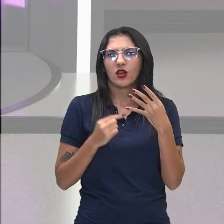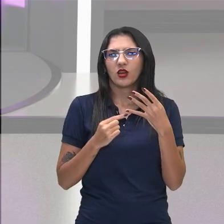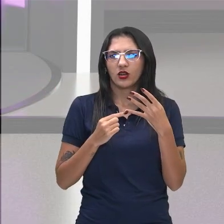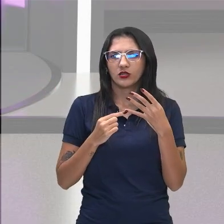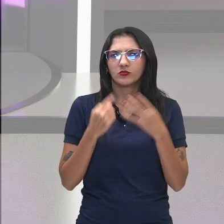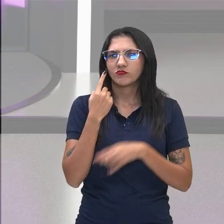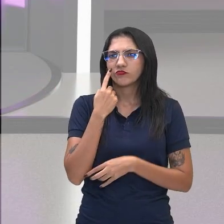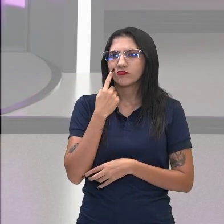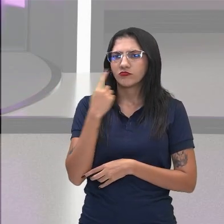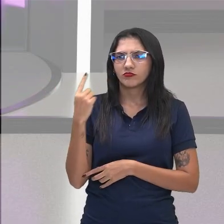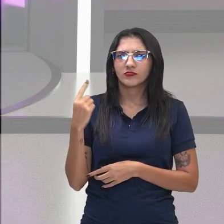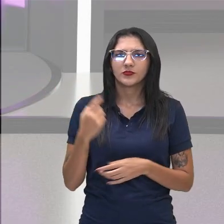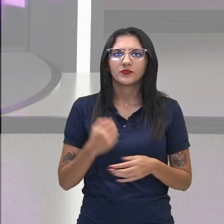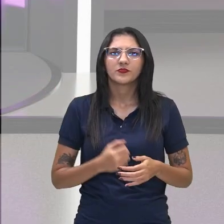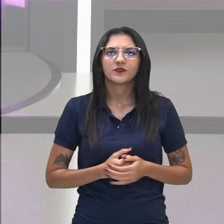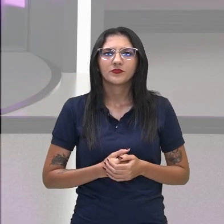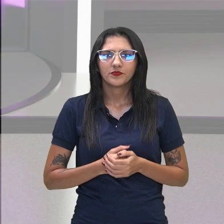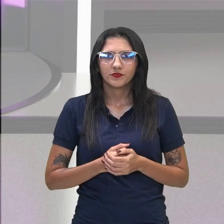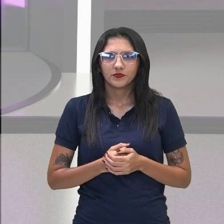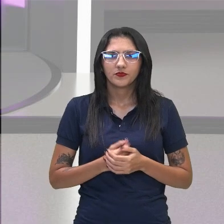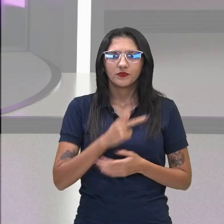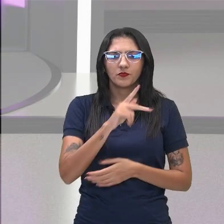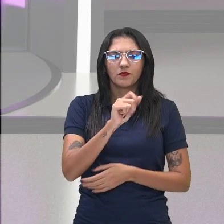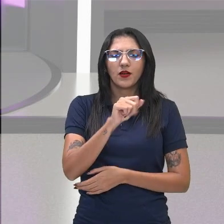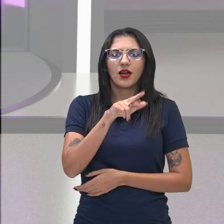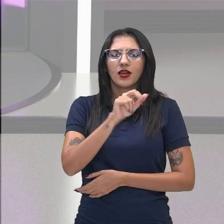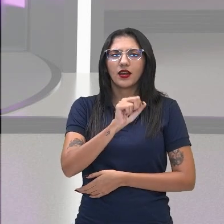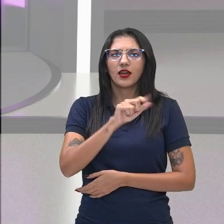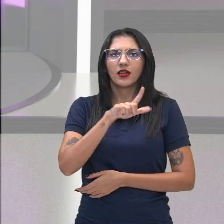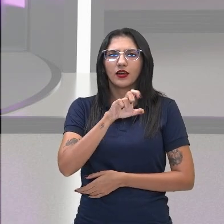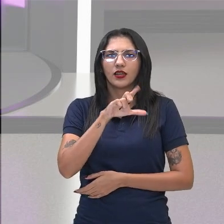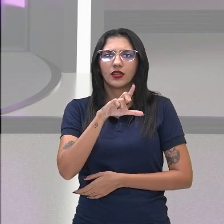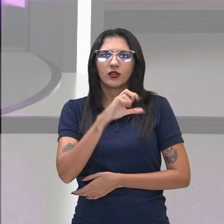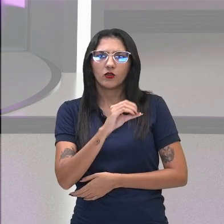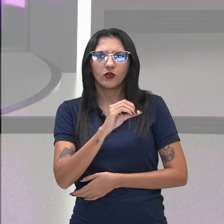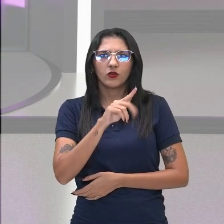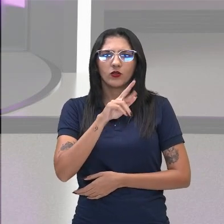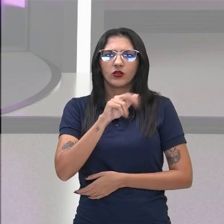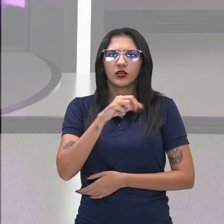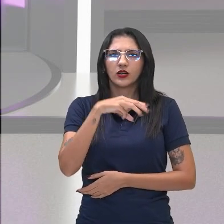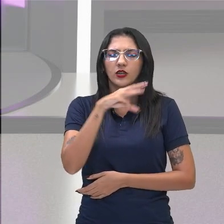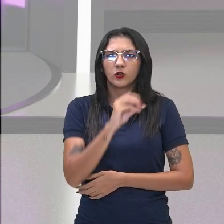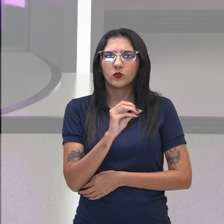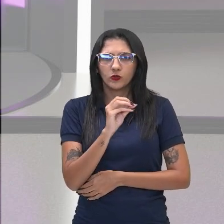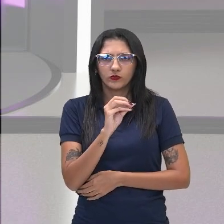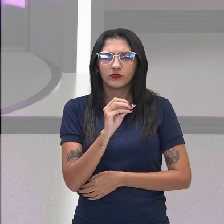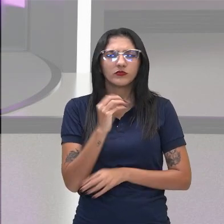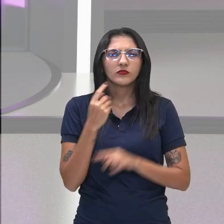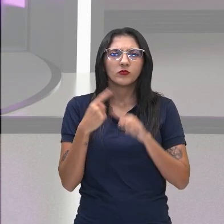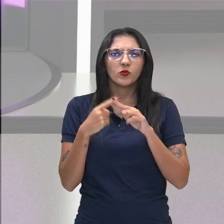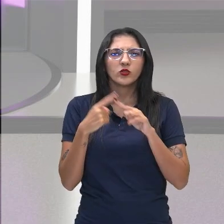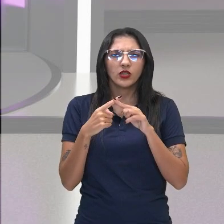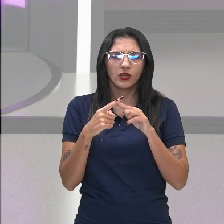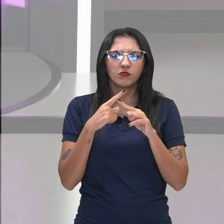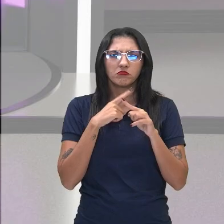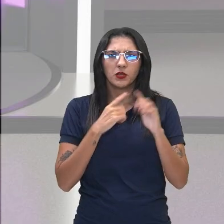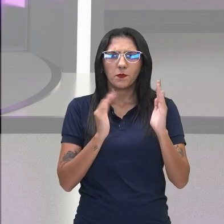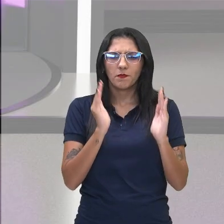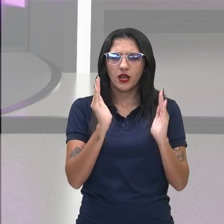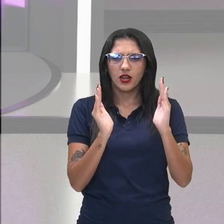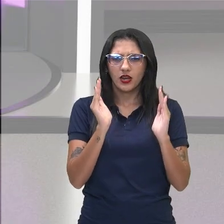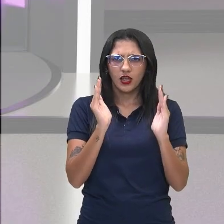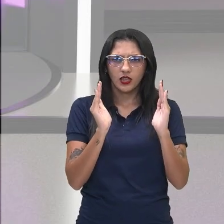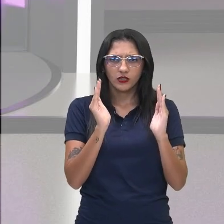temos um paralelograma, certo? Esse aqui seria o paralelograma, porque os lados são paralelos,